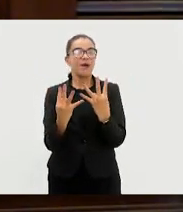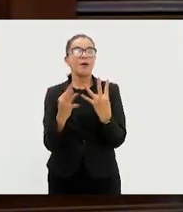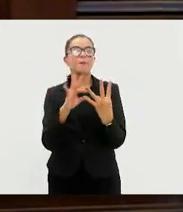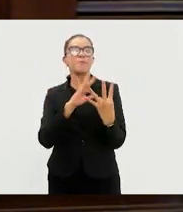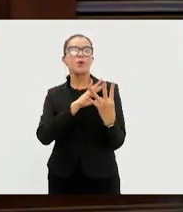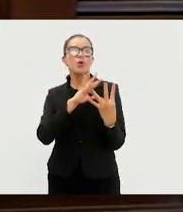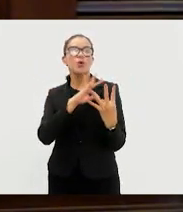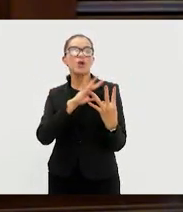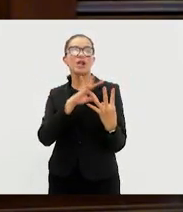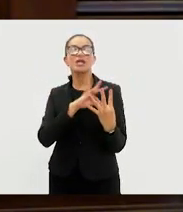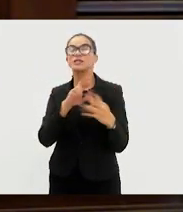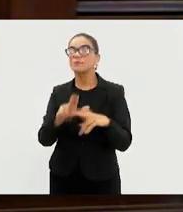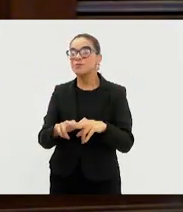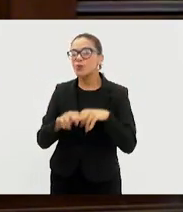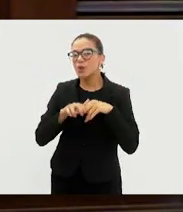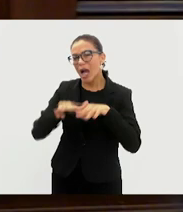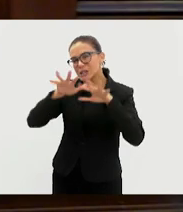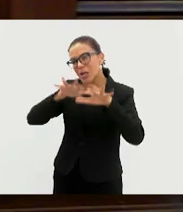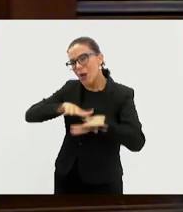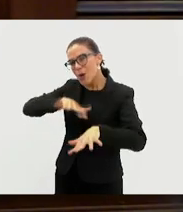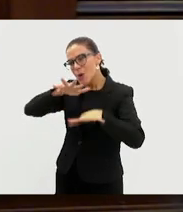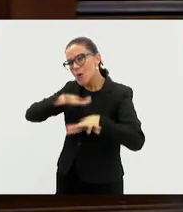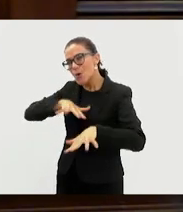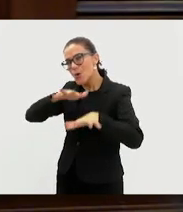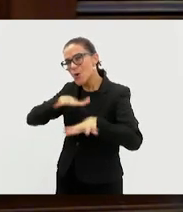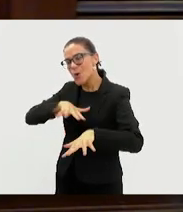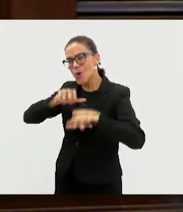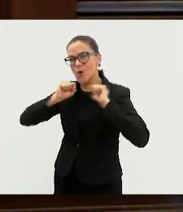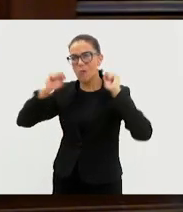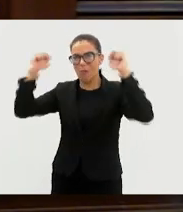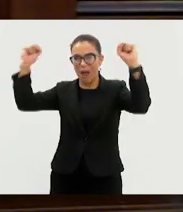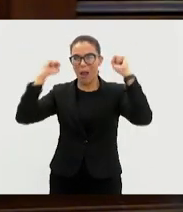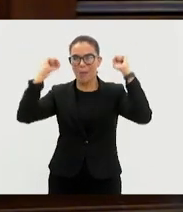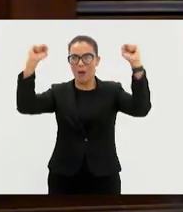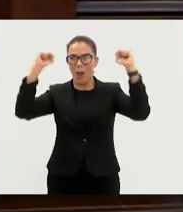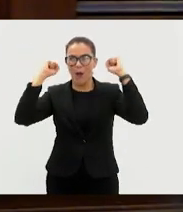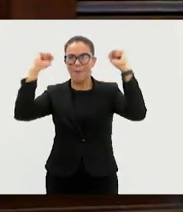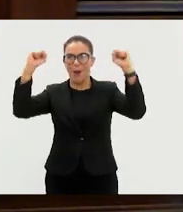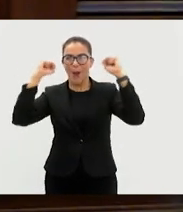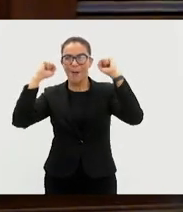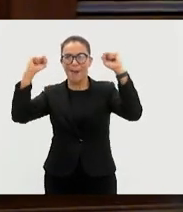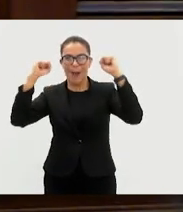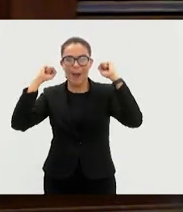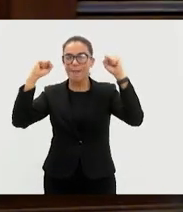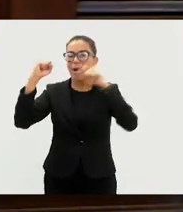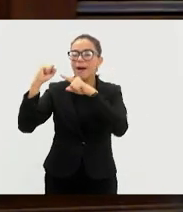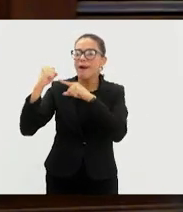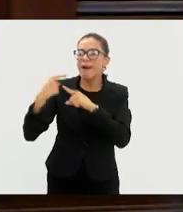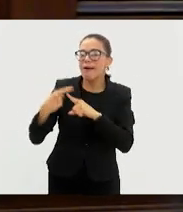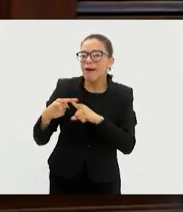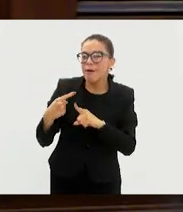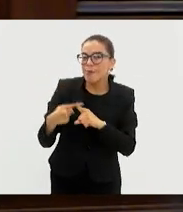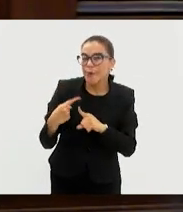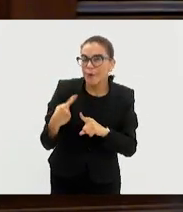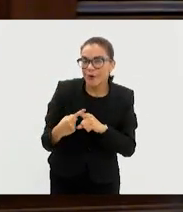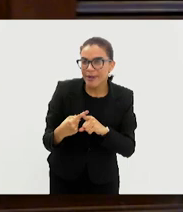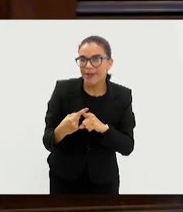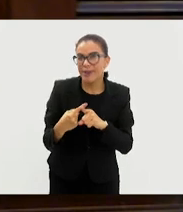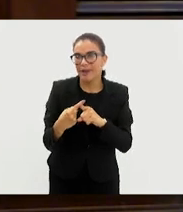de manifestações que ocorriam no entorno, e muitas vezes essas